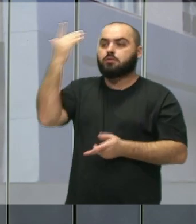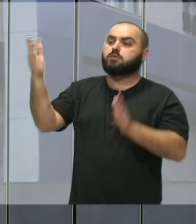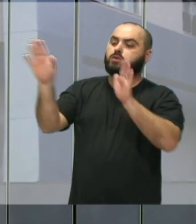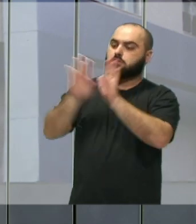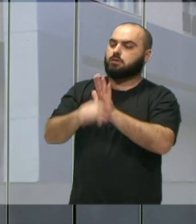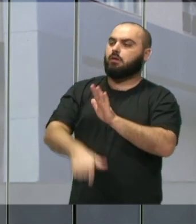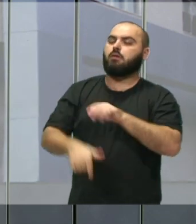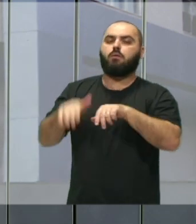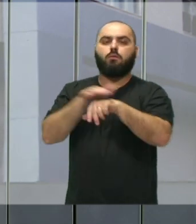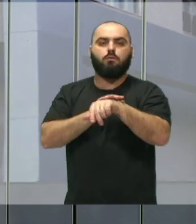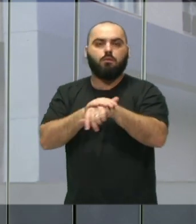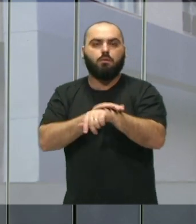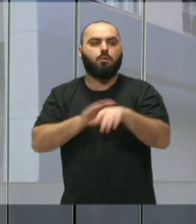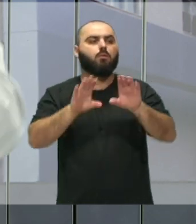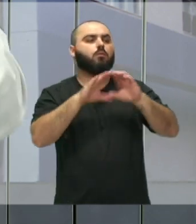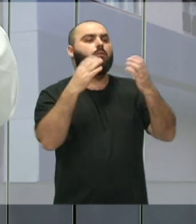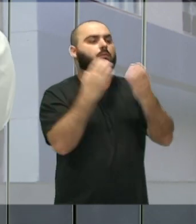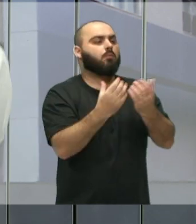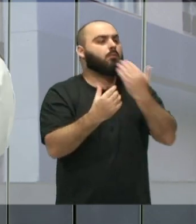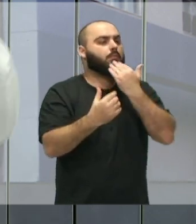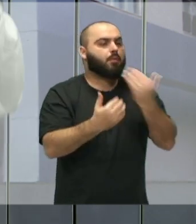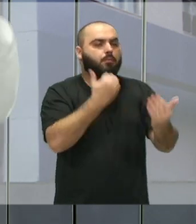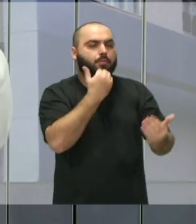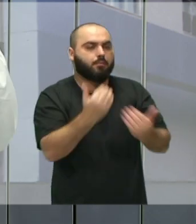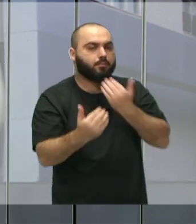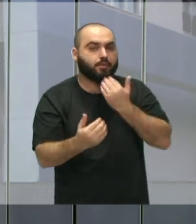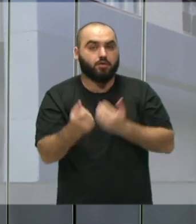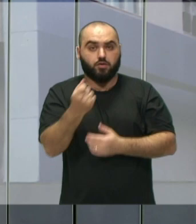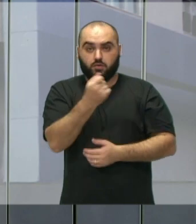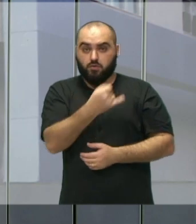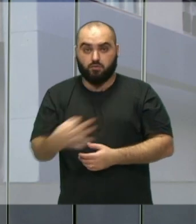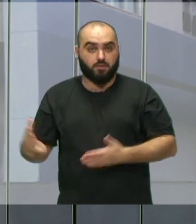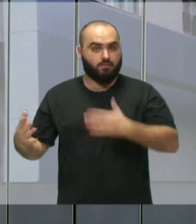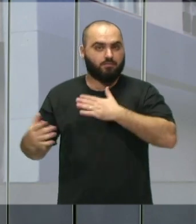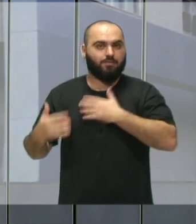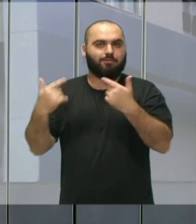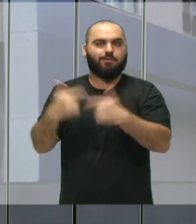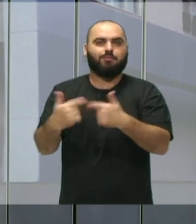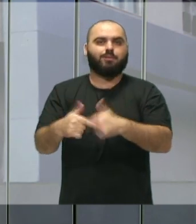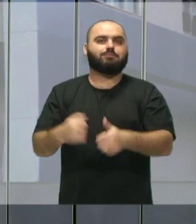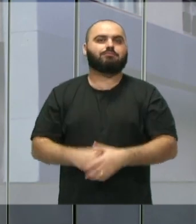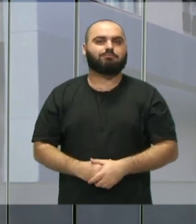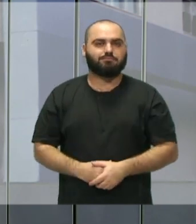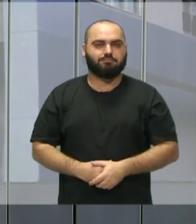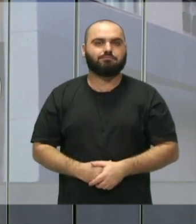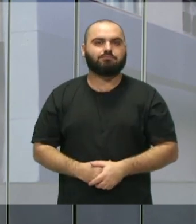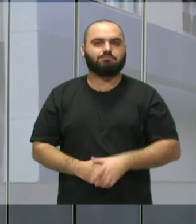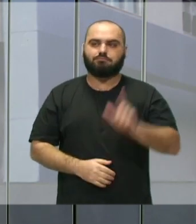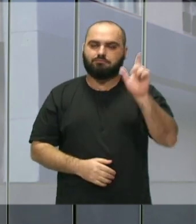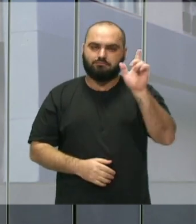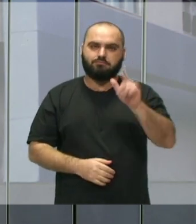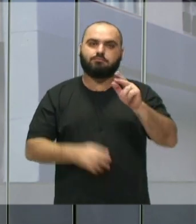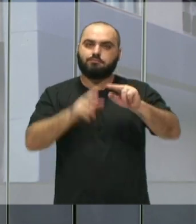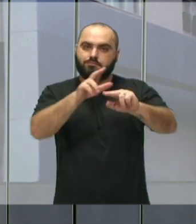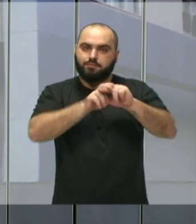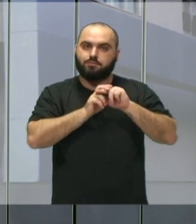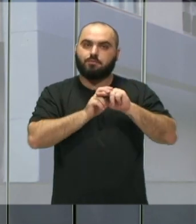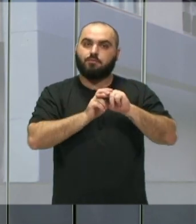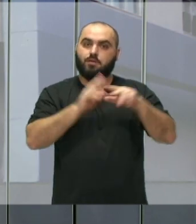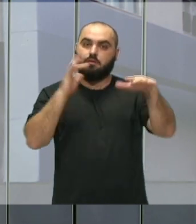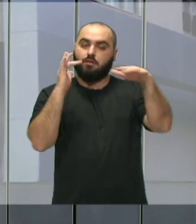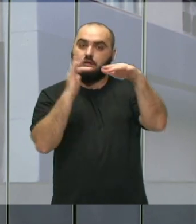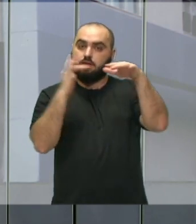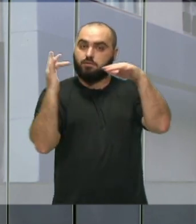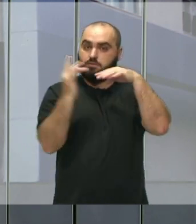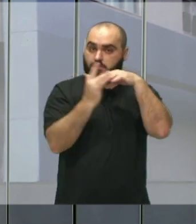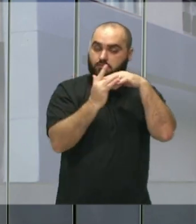o que a comunidade está reivindicando e os números do nosso mandato, a nossa produtividade, de modo que a rede